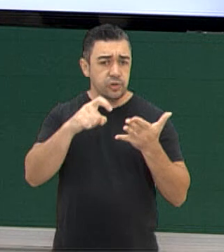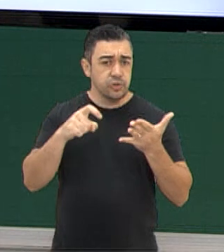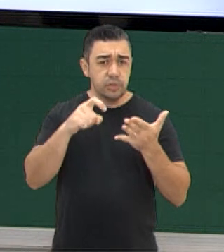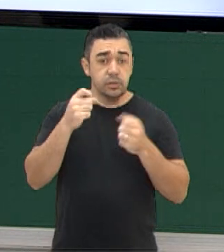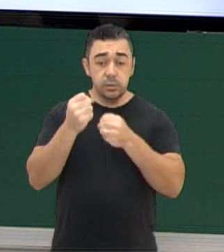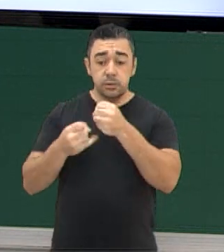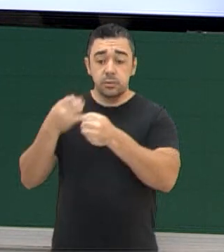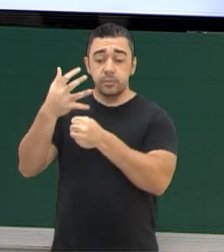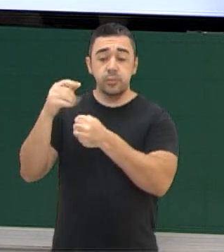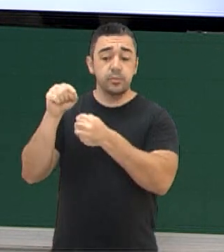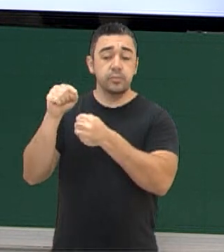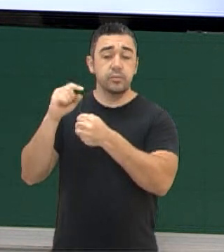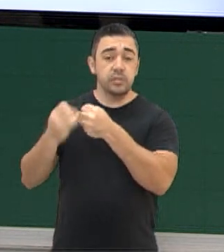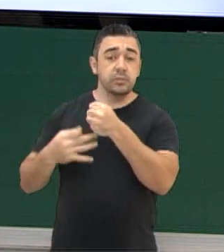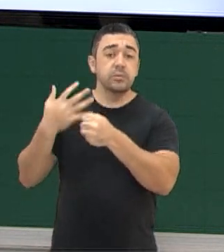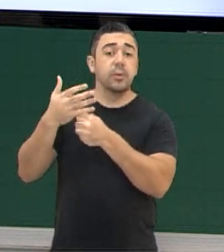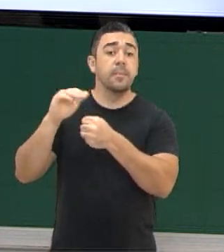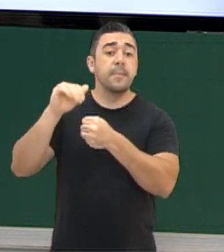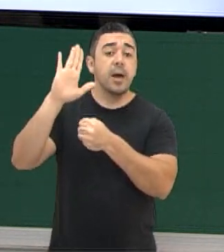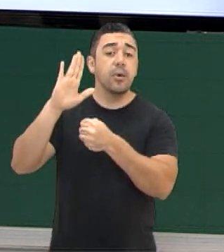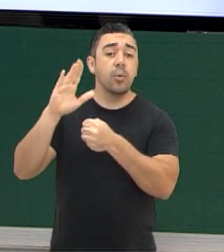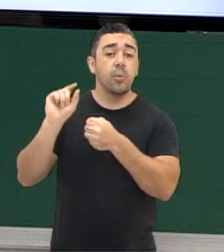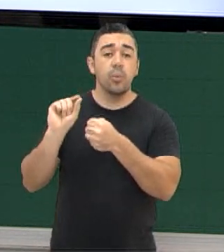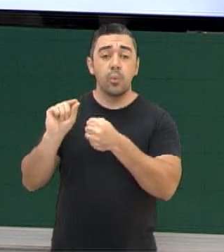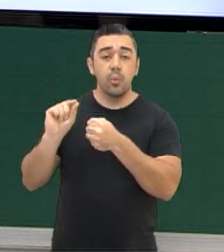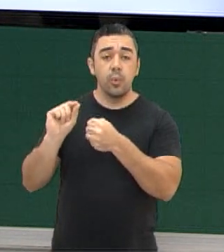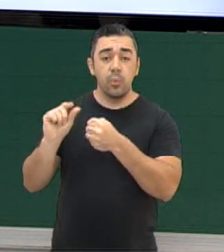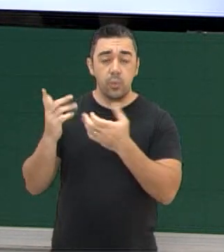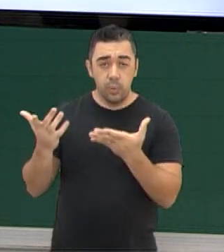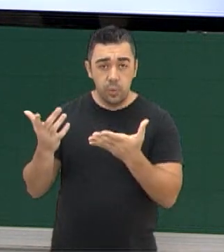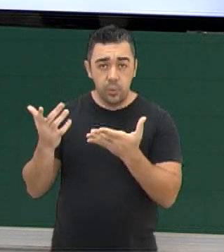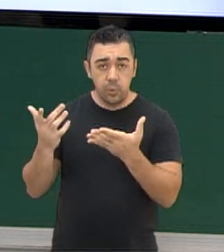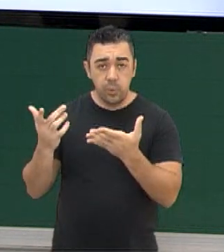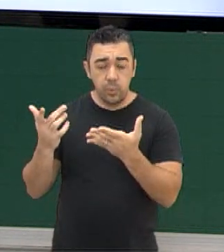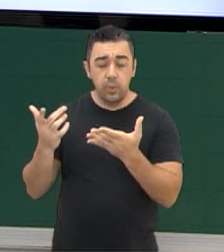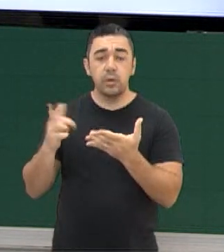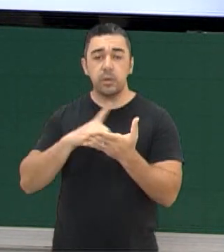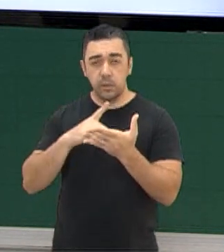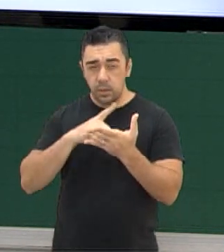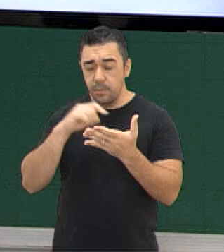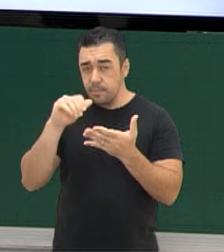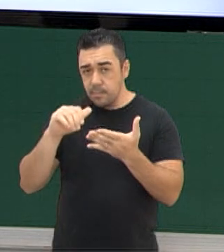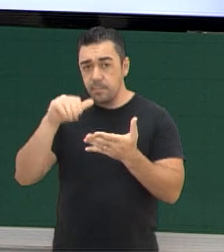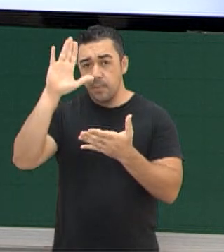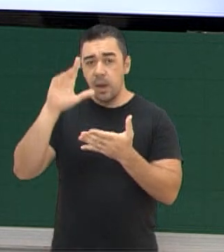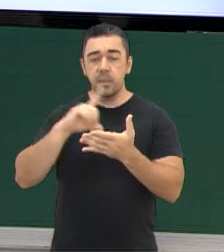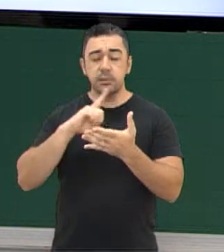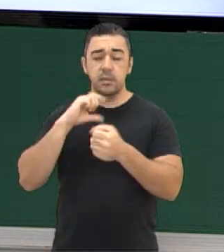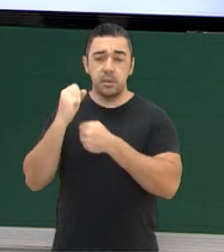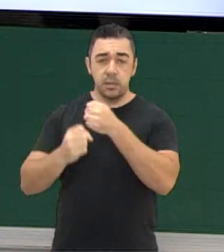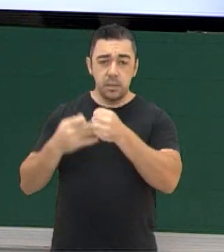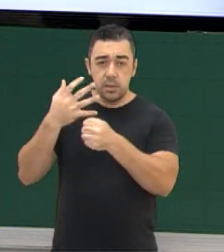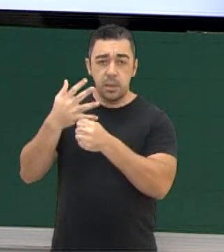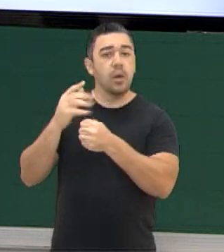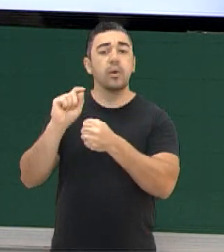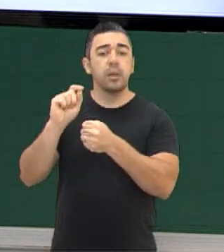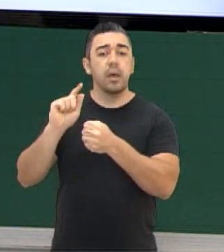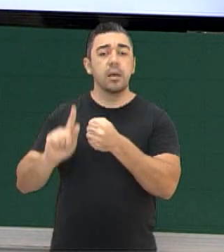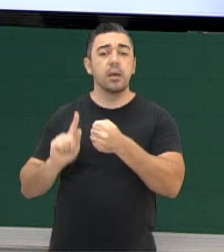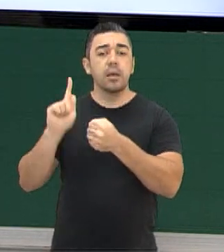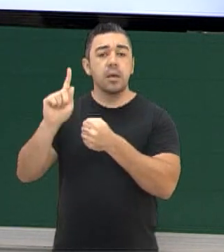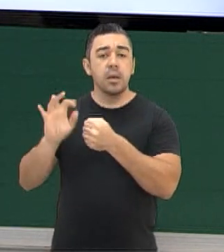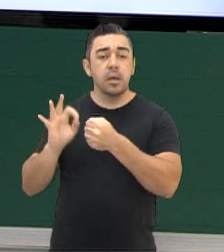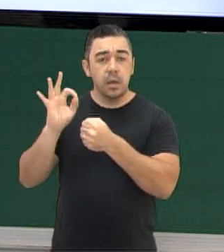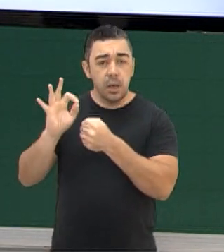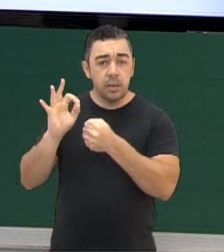maior grau desses monômios que fazem o meu polinômio tem o maior grau com relação à variável x?